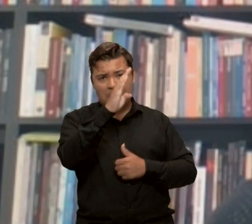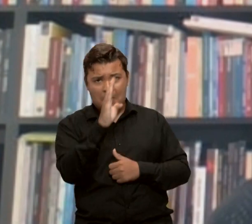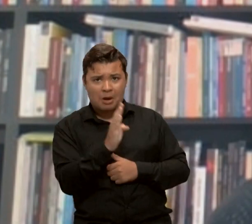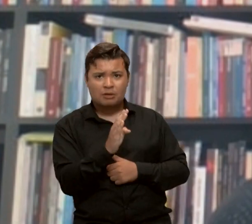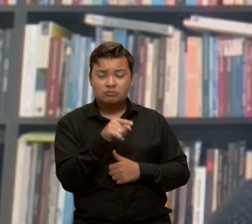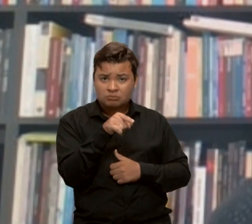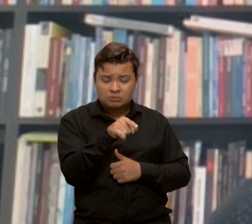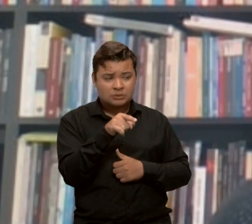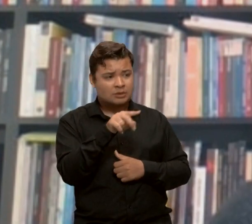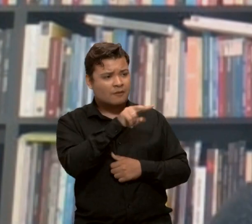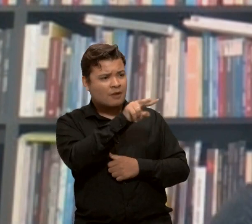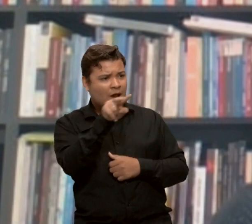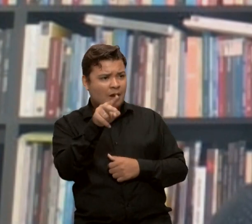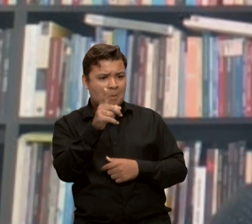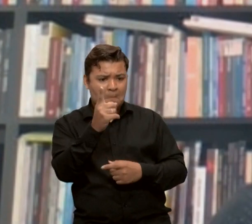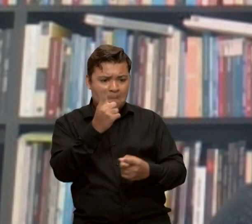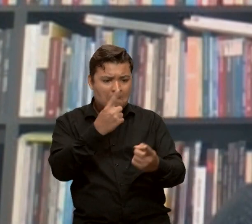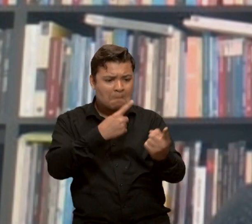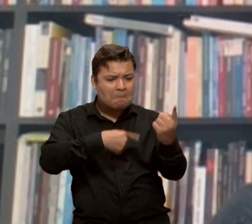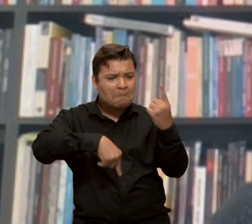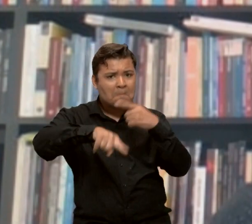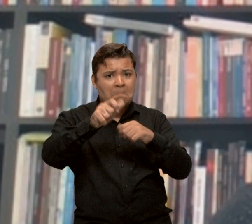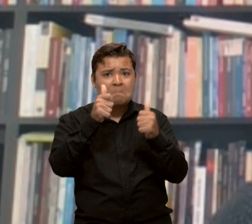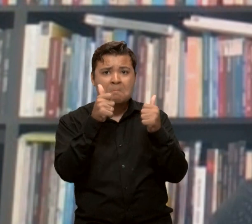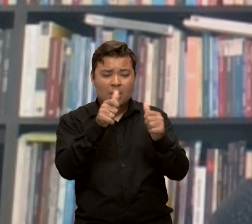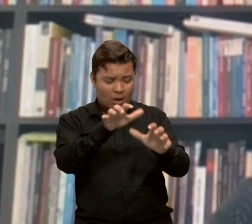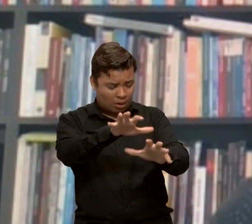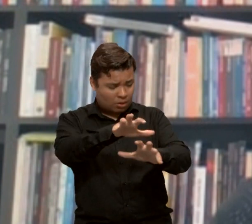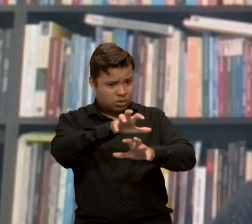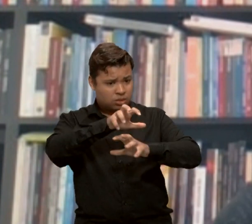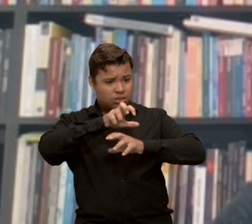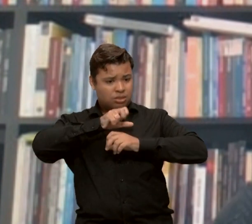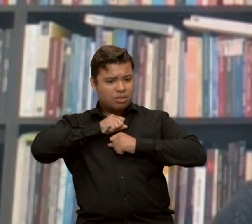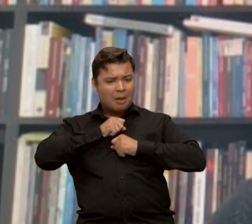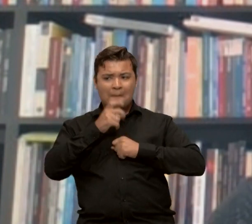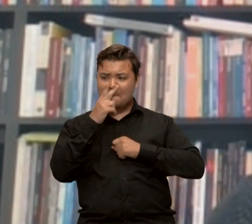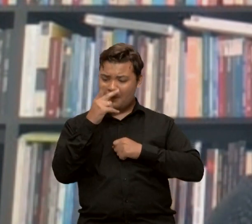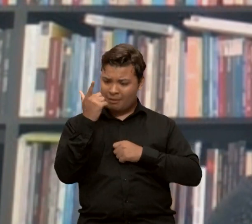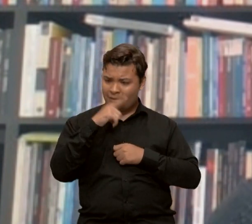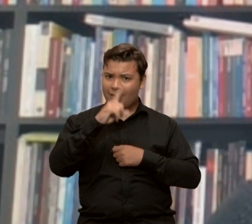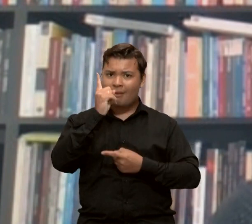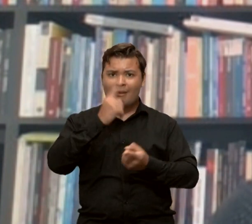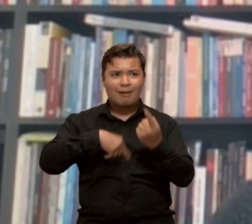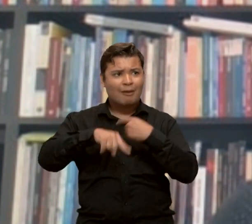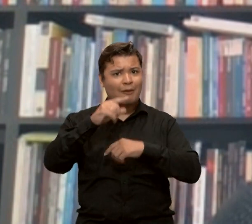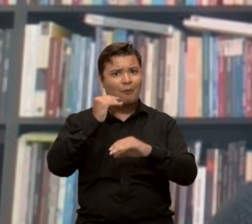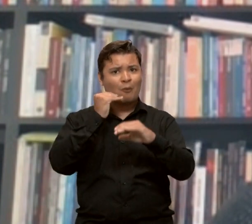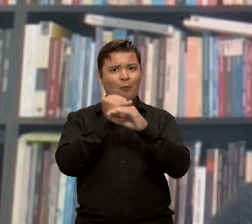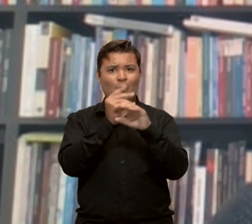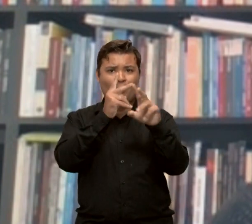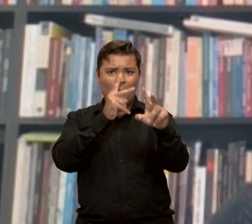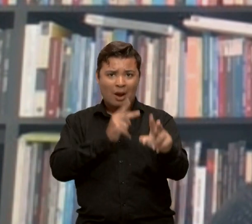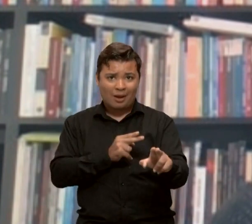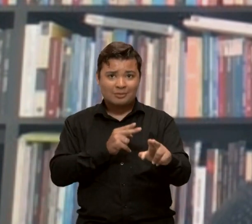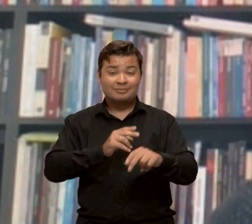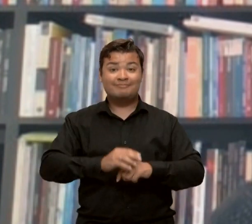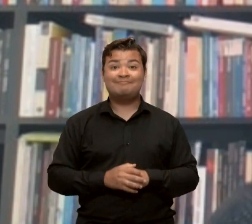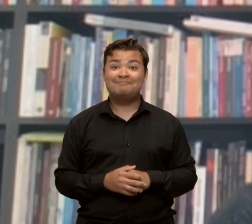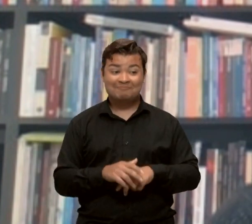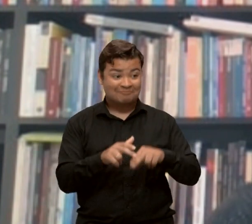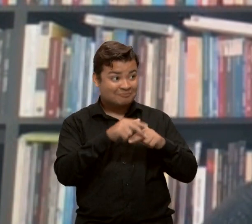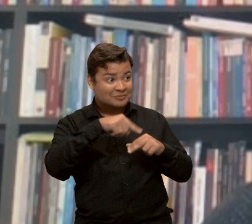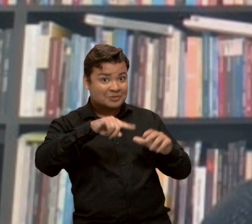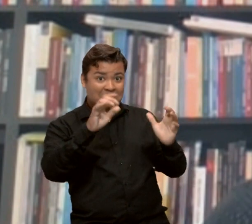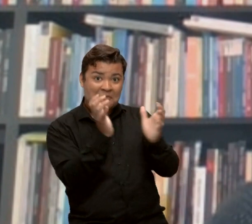em que o sucesso deles acaba sendo o nosso sucesso também. Então, essa vitória acaba sendo muito importante para o público.